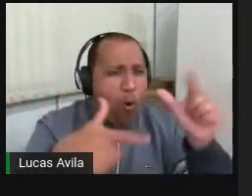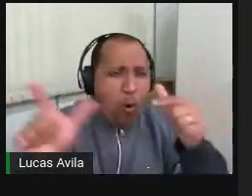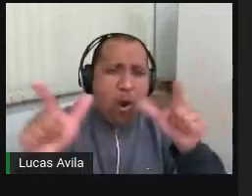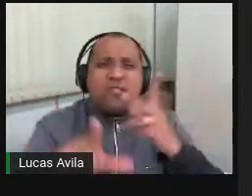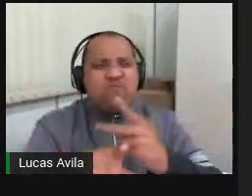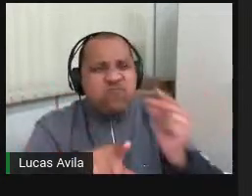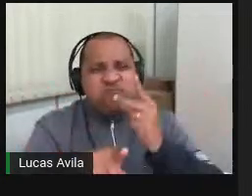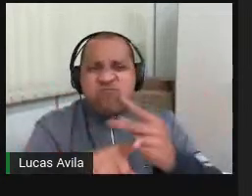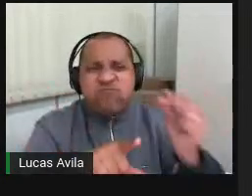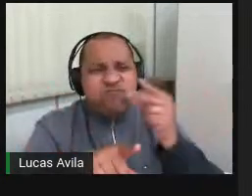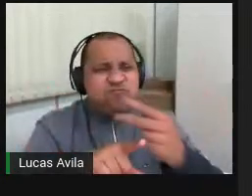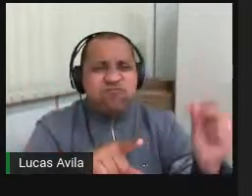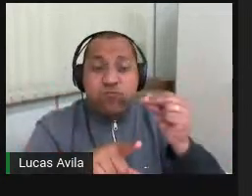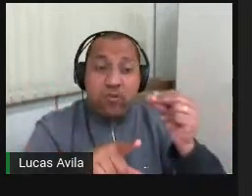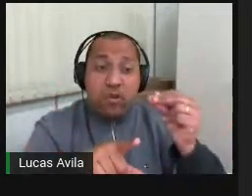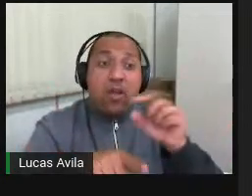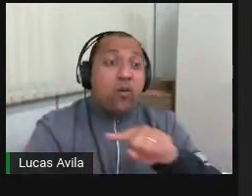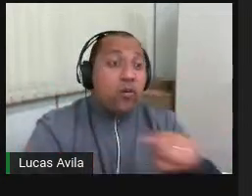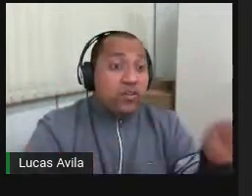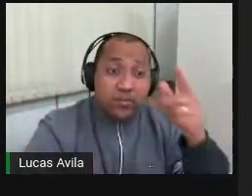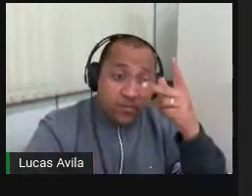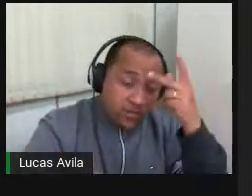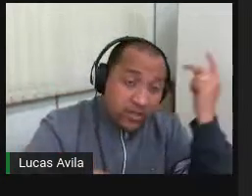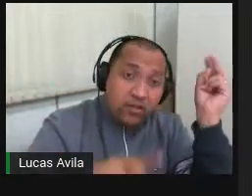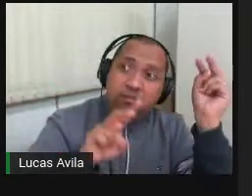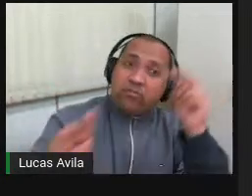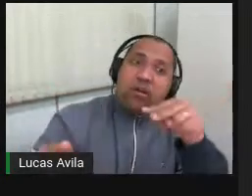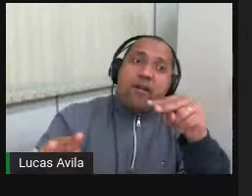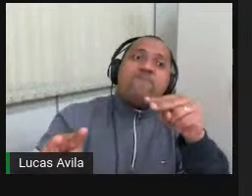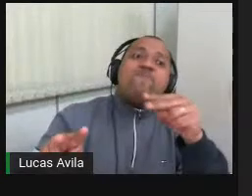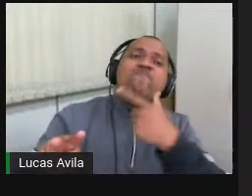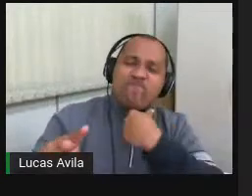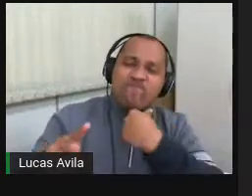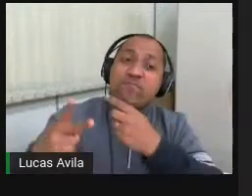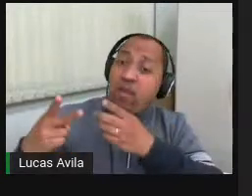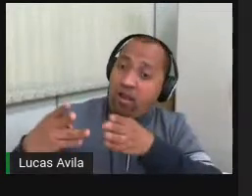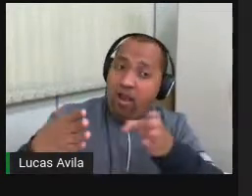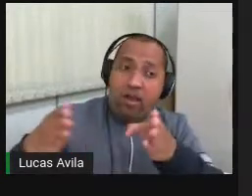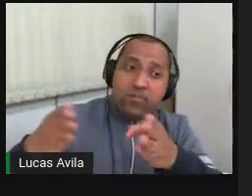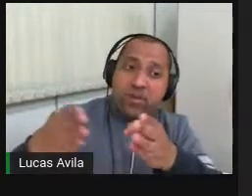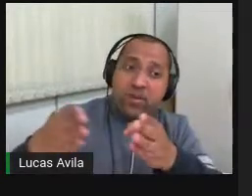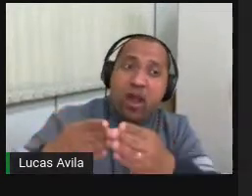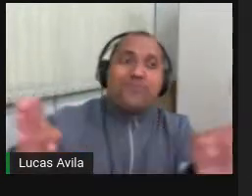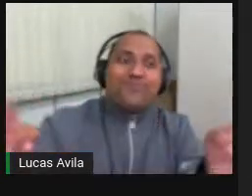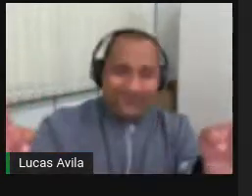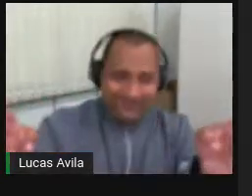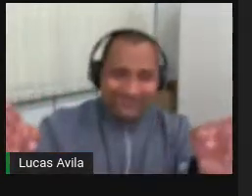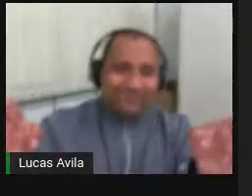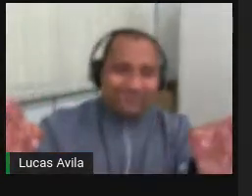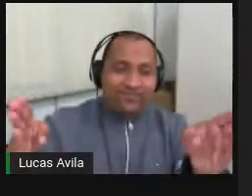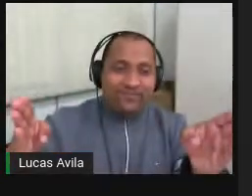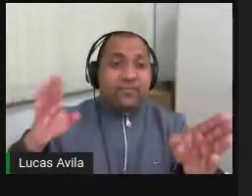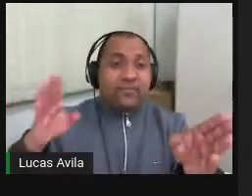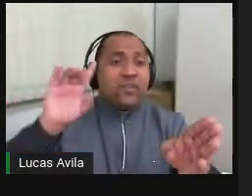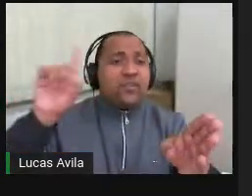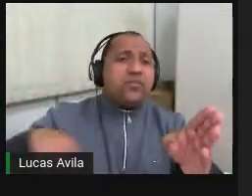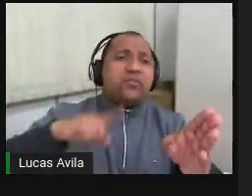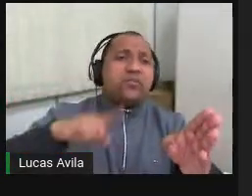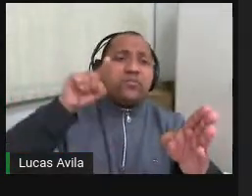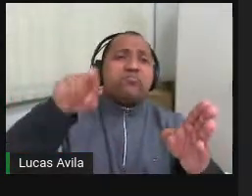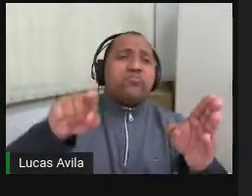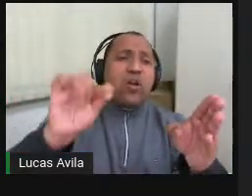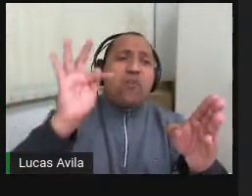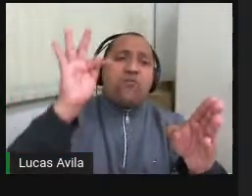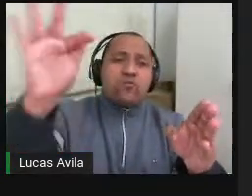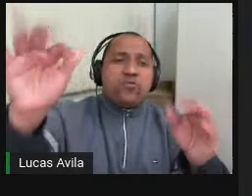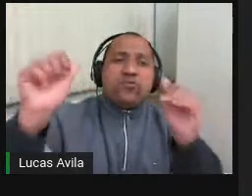de vocês vai impulsionar outras buscas e abrir novos horizontes, sempre apontando para um futuro muito